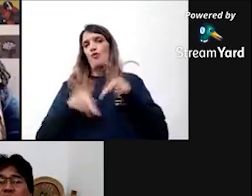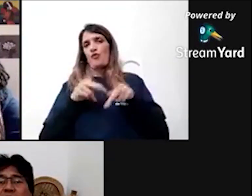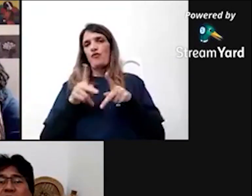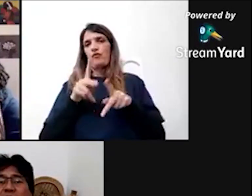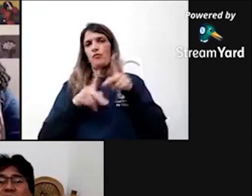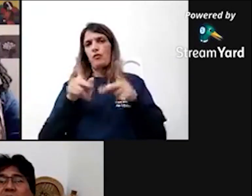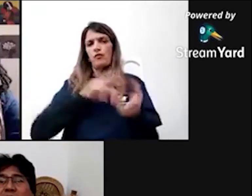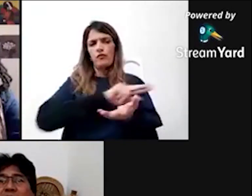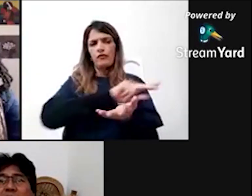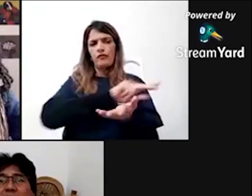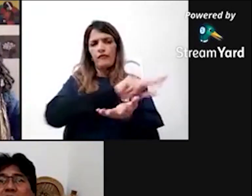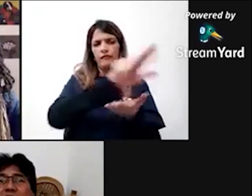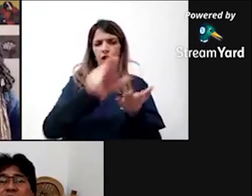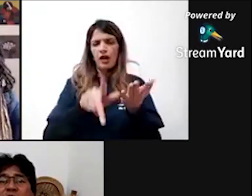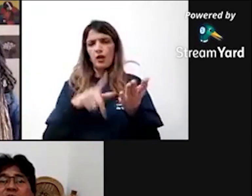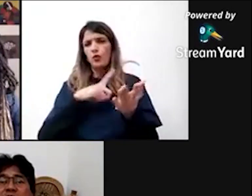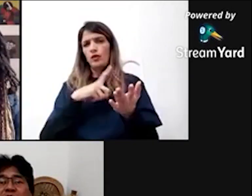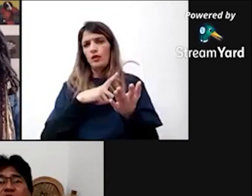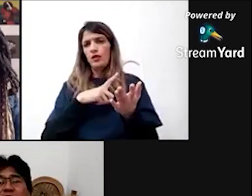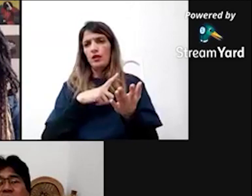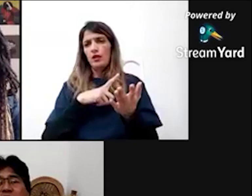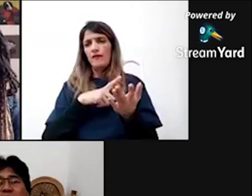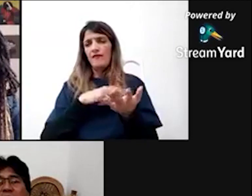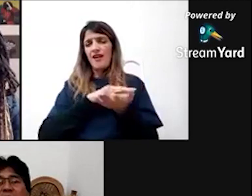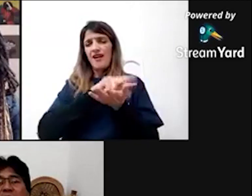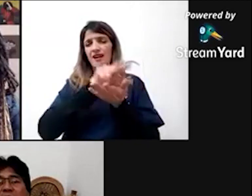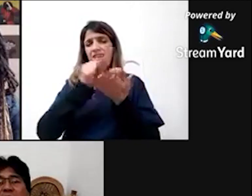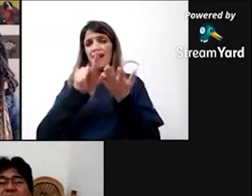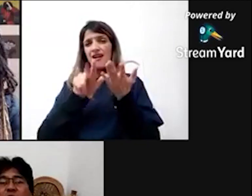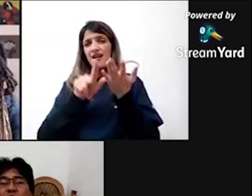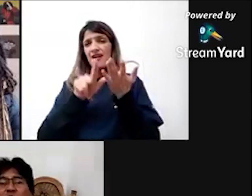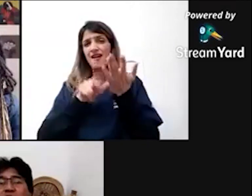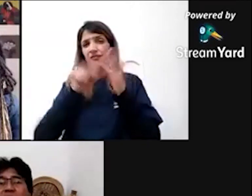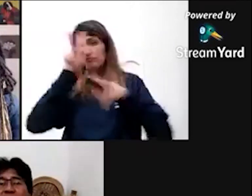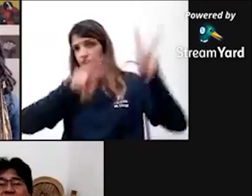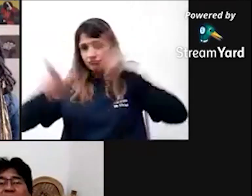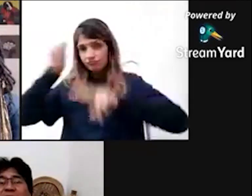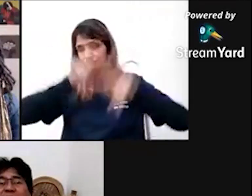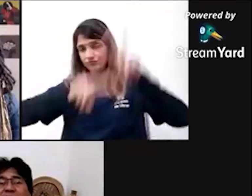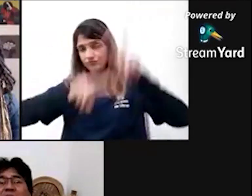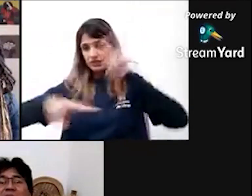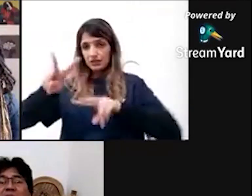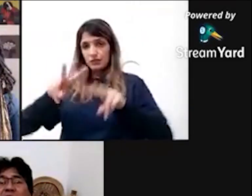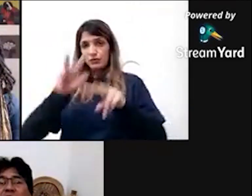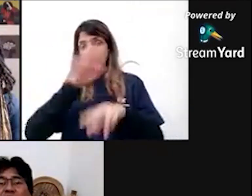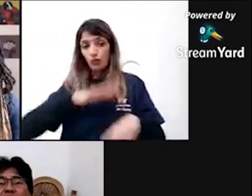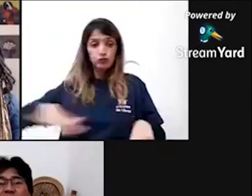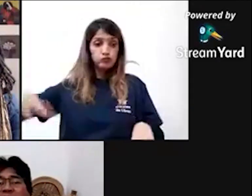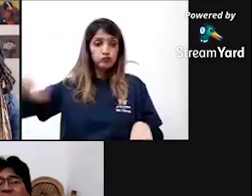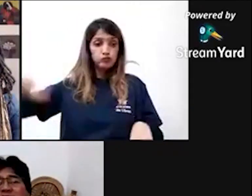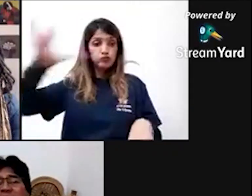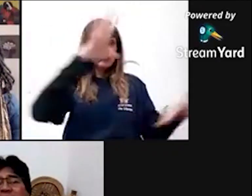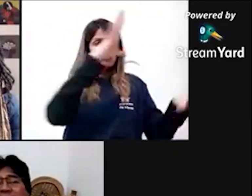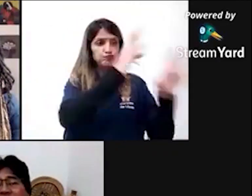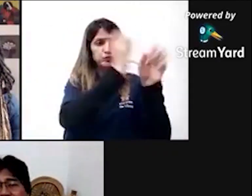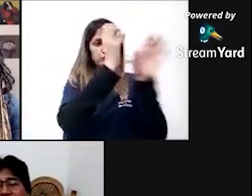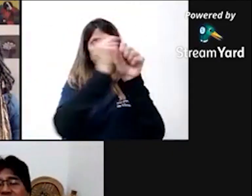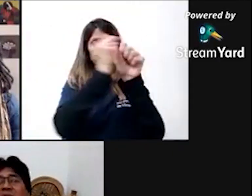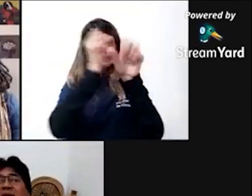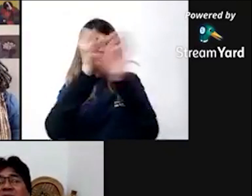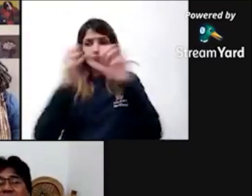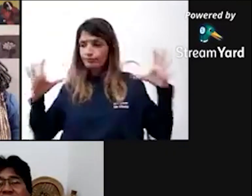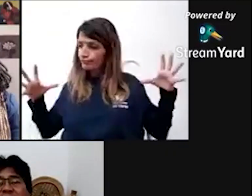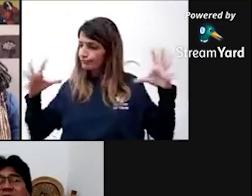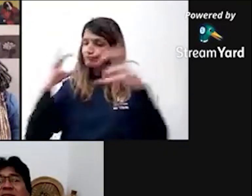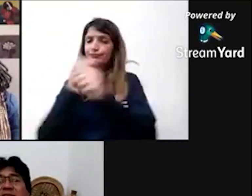muito em comum. Então, nós buscamos pegar esse comum e trazer e mostrar essa